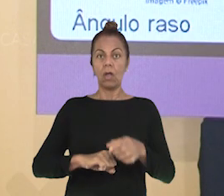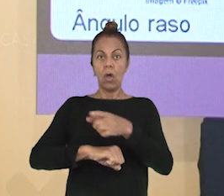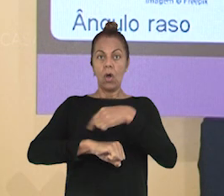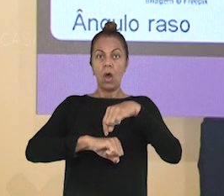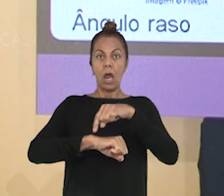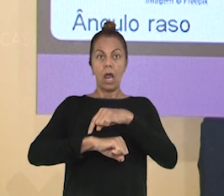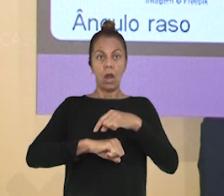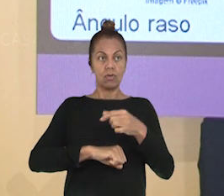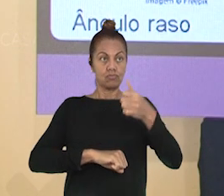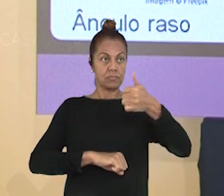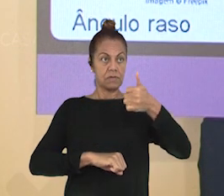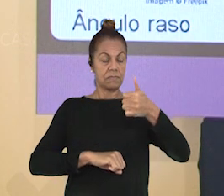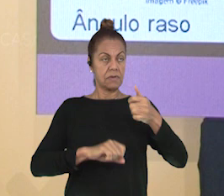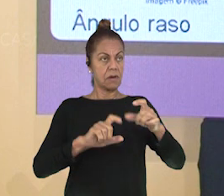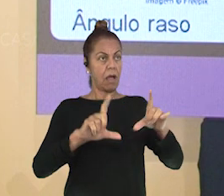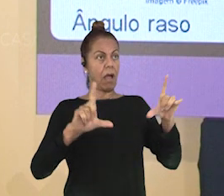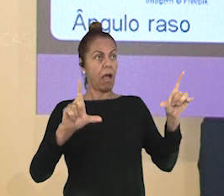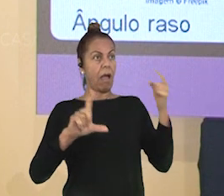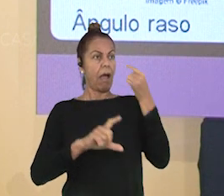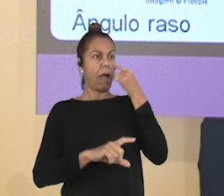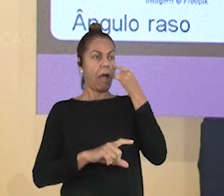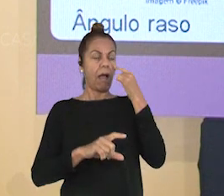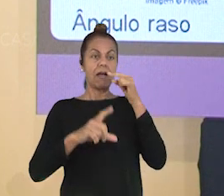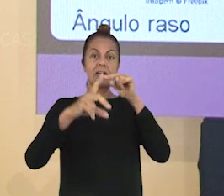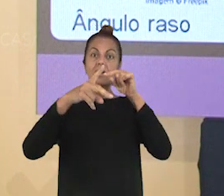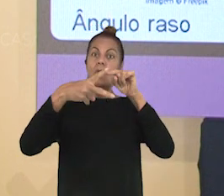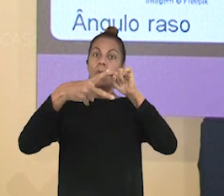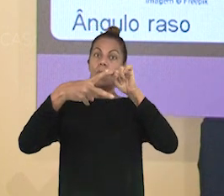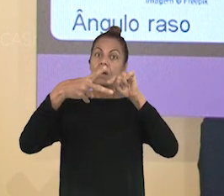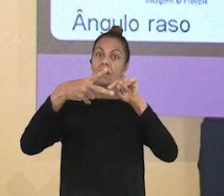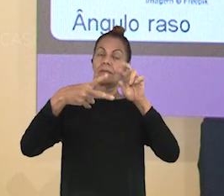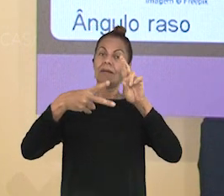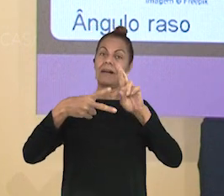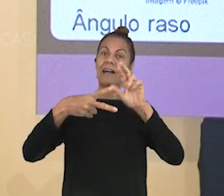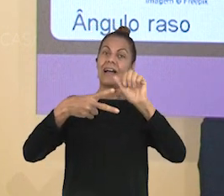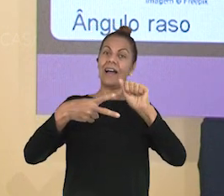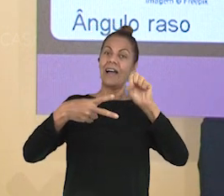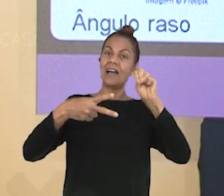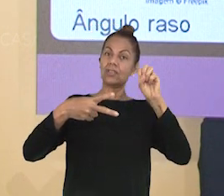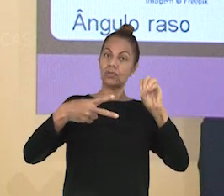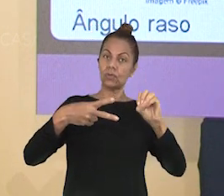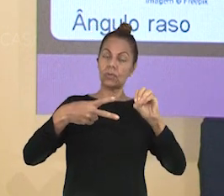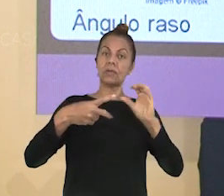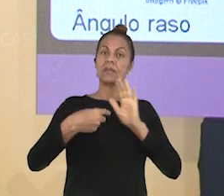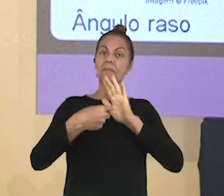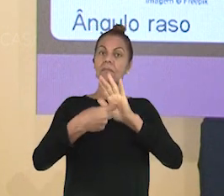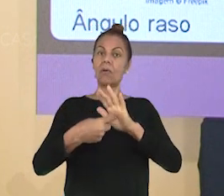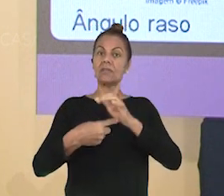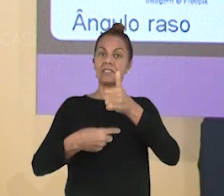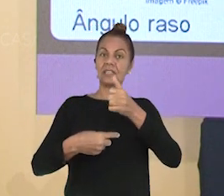No primeiro relógio, nós temos um ângulo raso, já que ele mostra um ângulo de